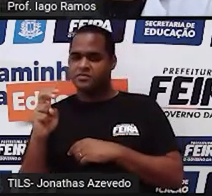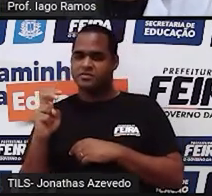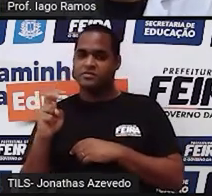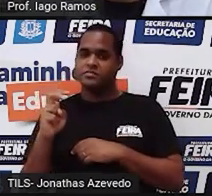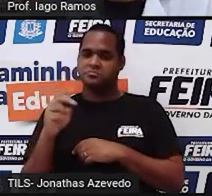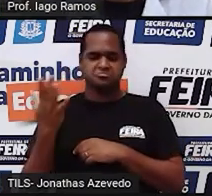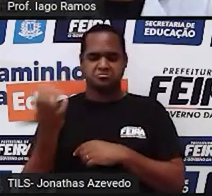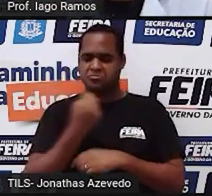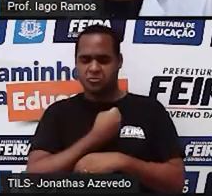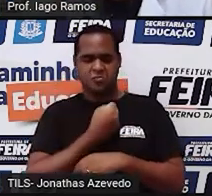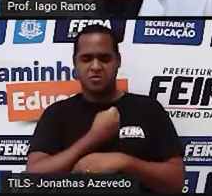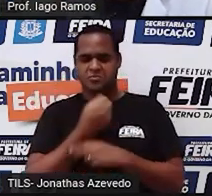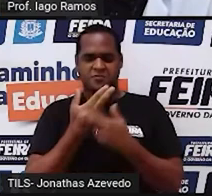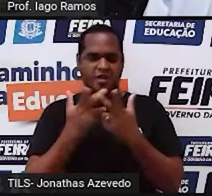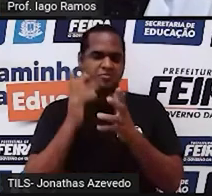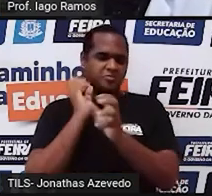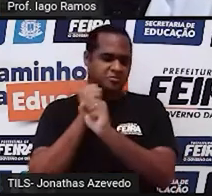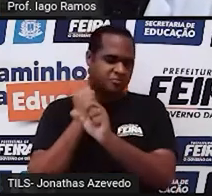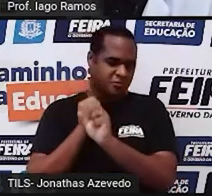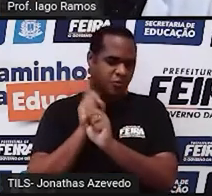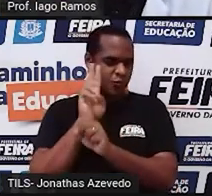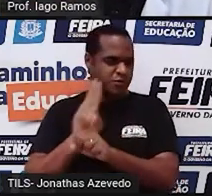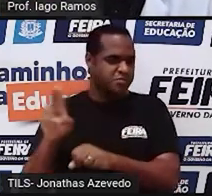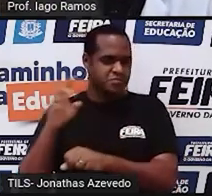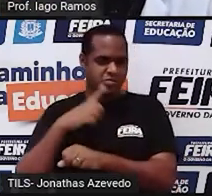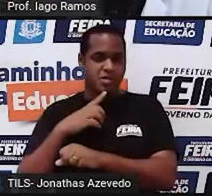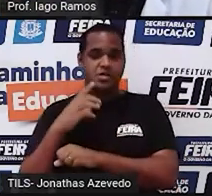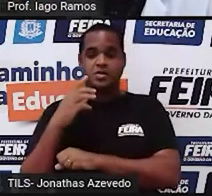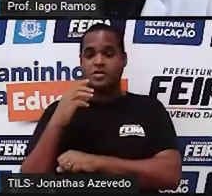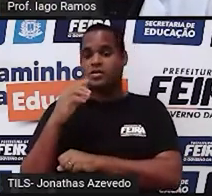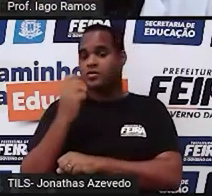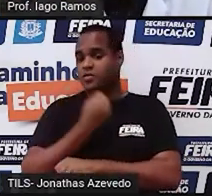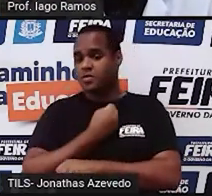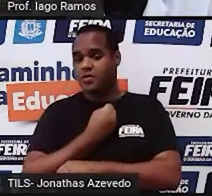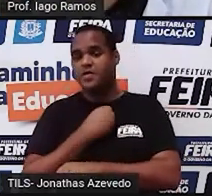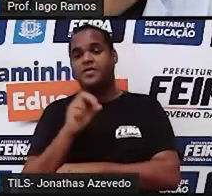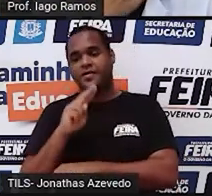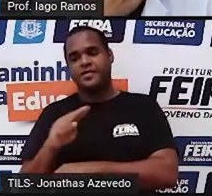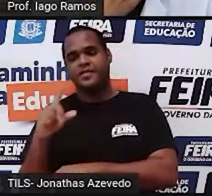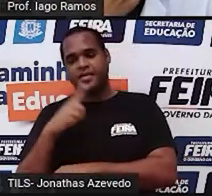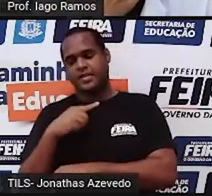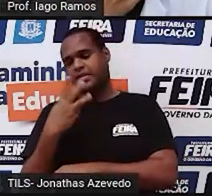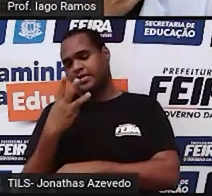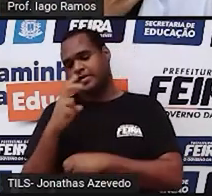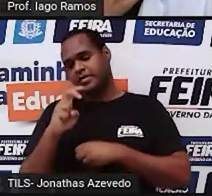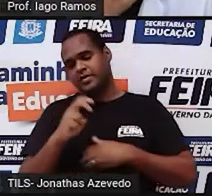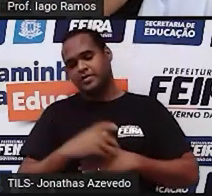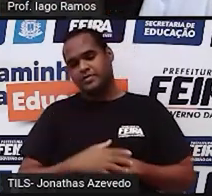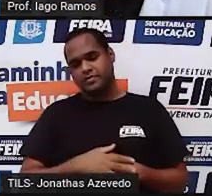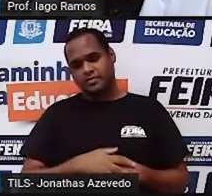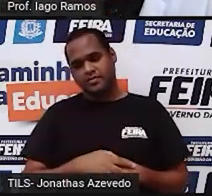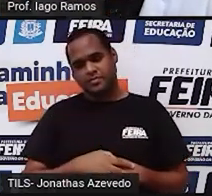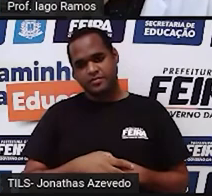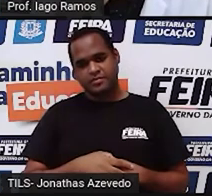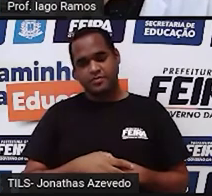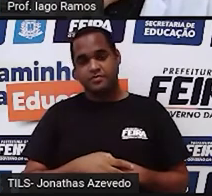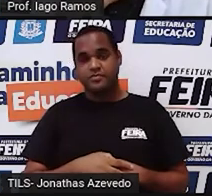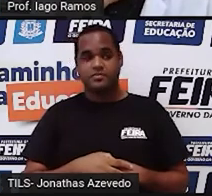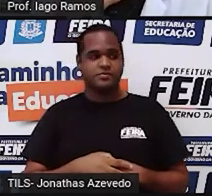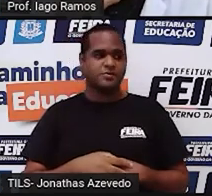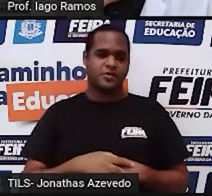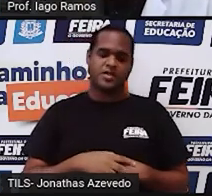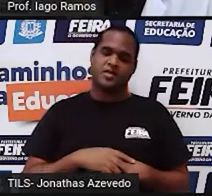né o número que a gente usa para contar faz ele vezes ele e dá 35 a singu